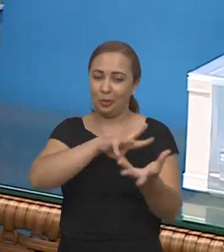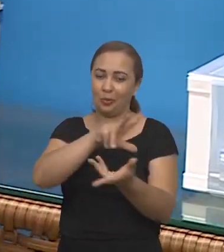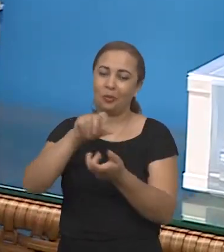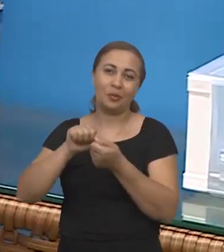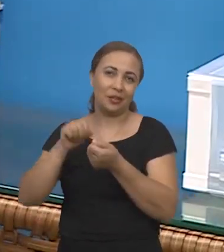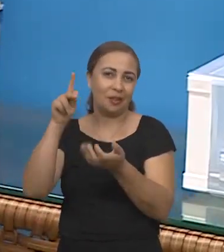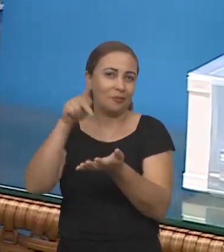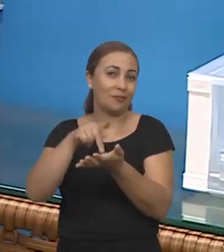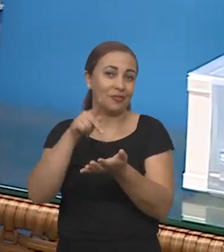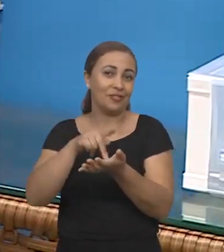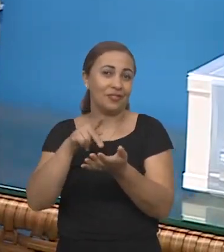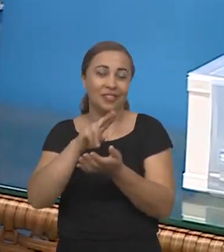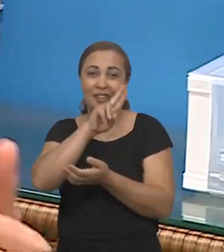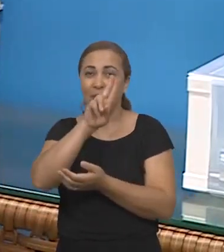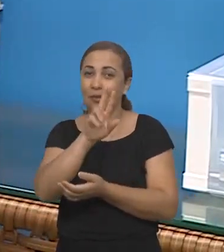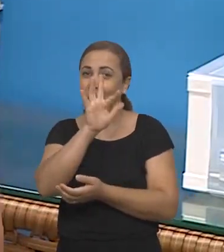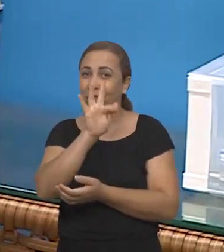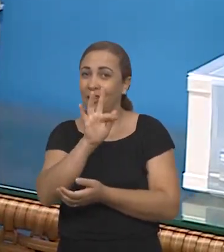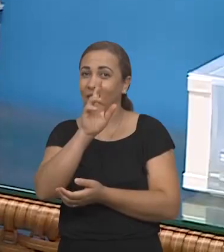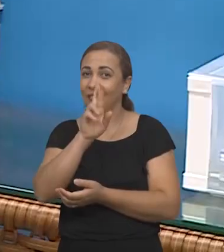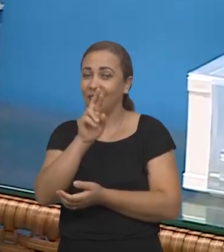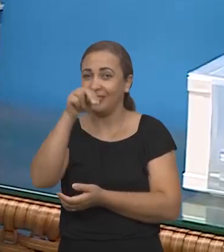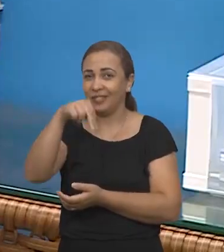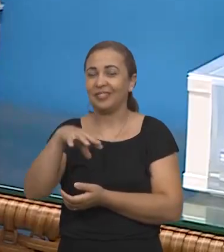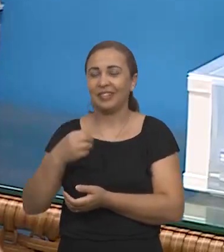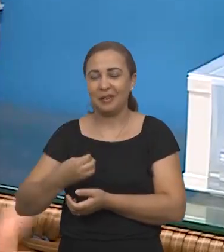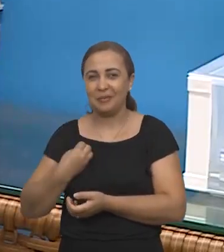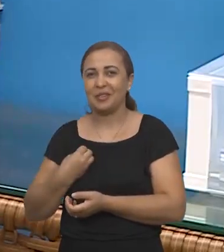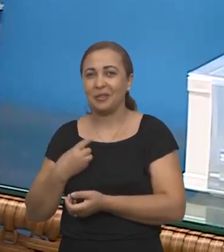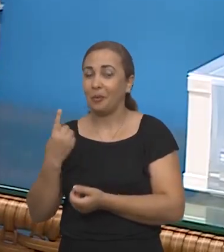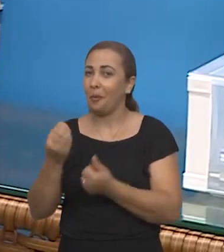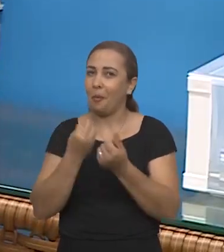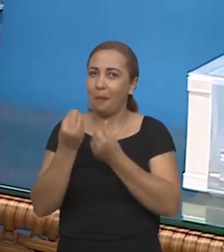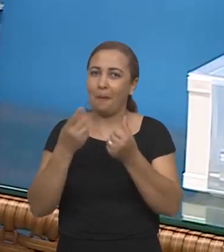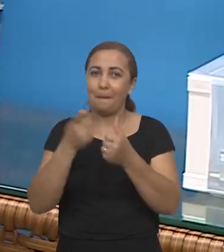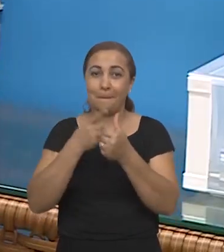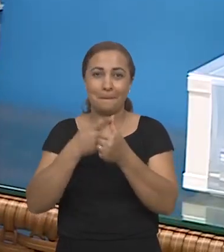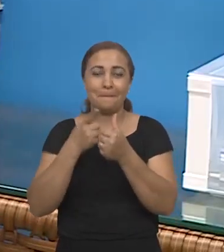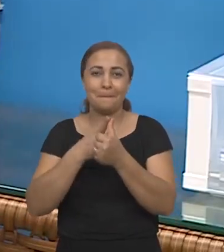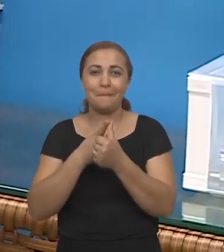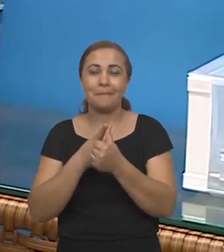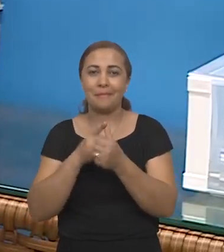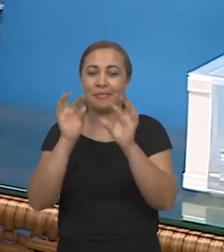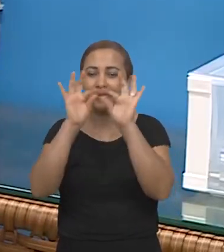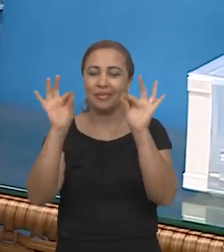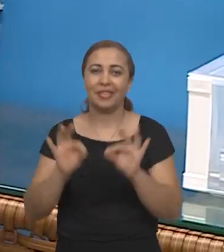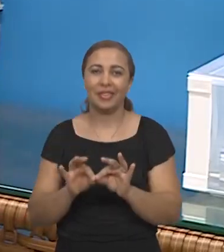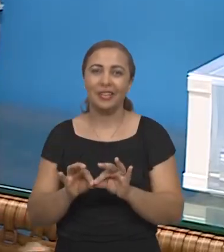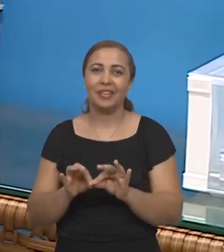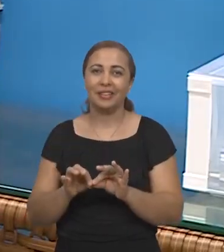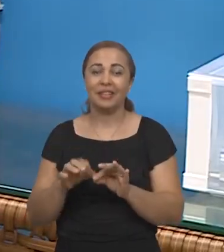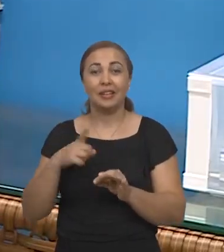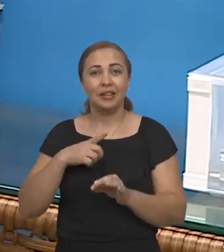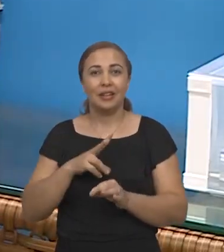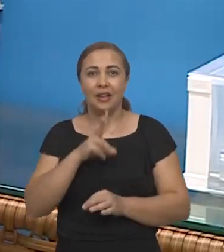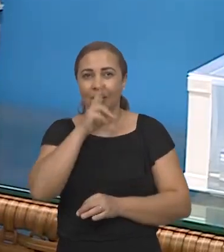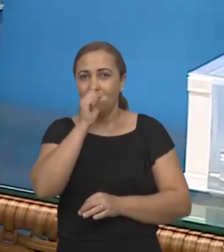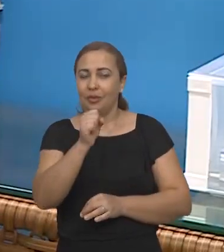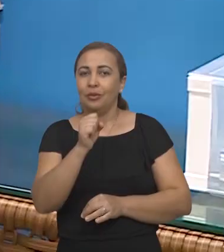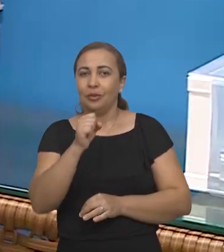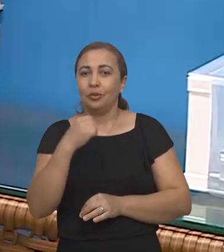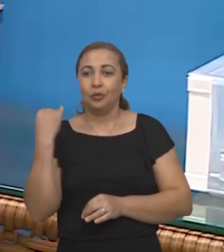Então, realmente, a UFRN ela está participando como pioneira de um projeto desse tipo, que tem o